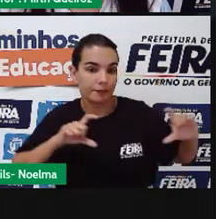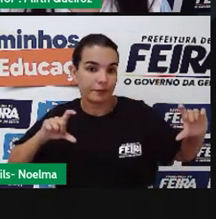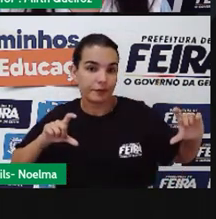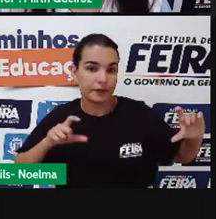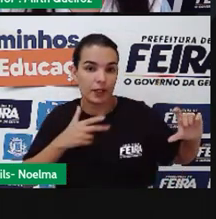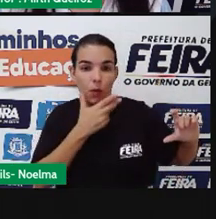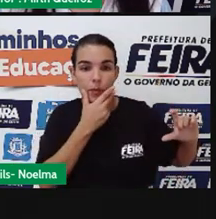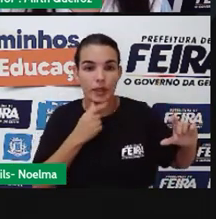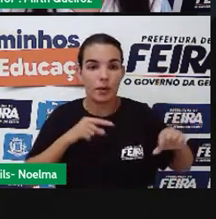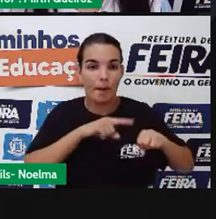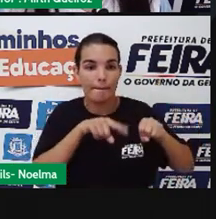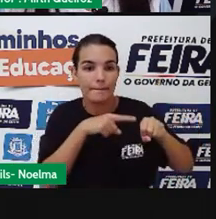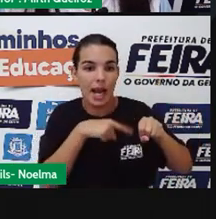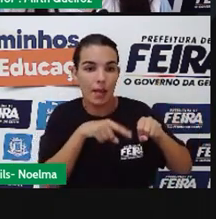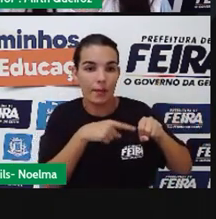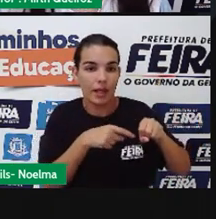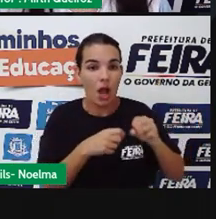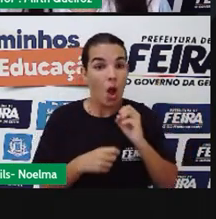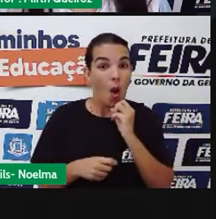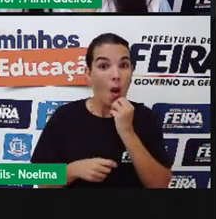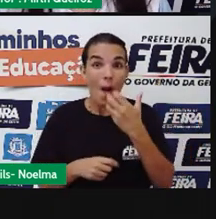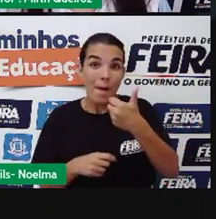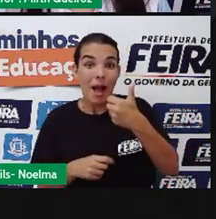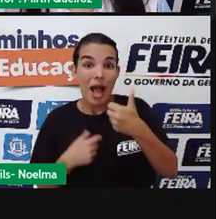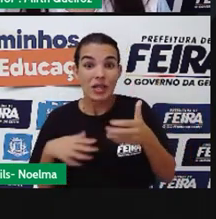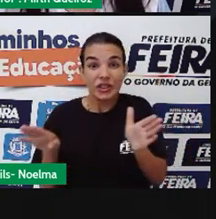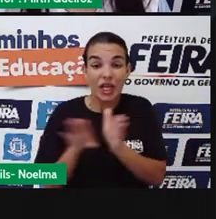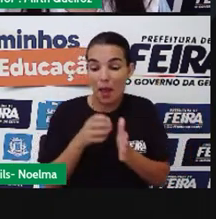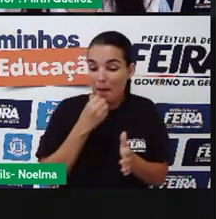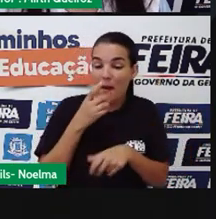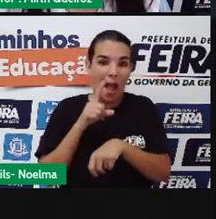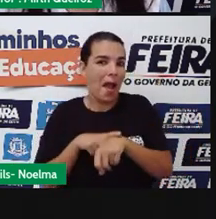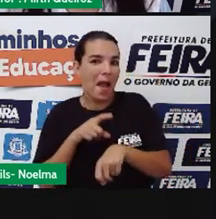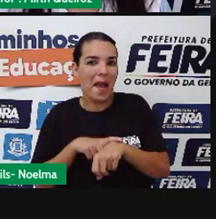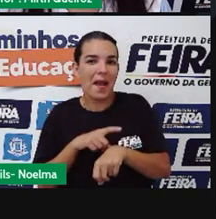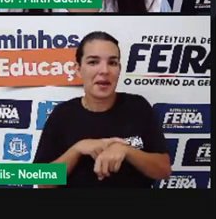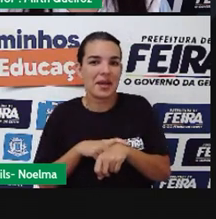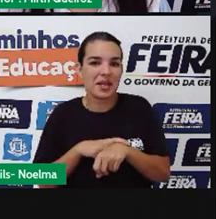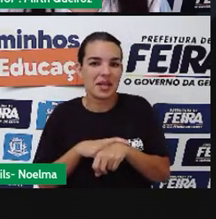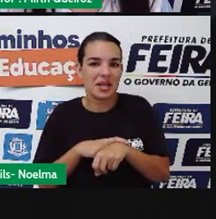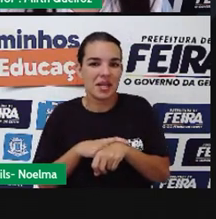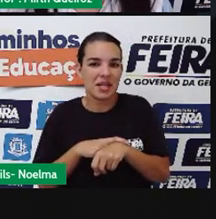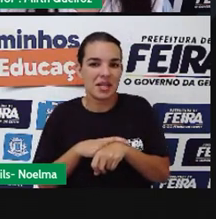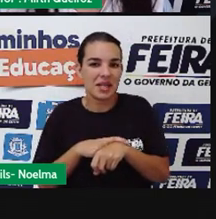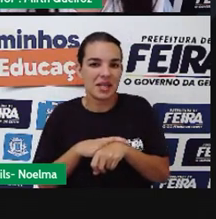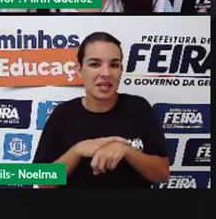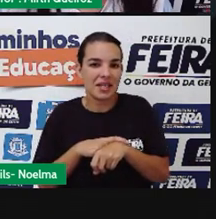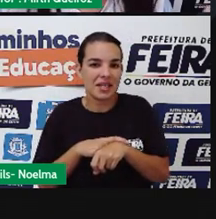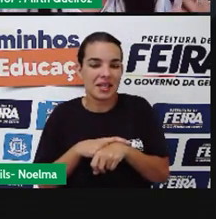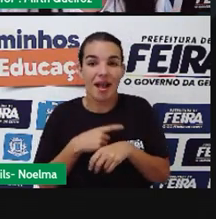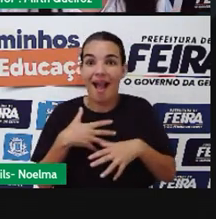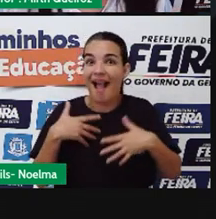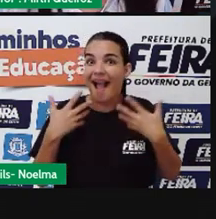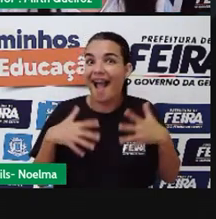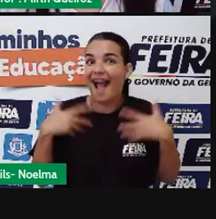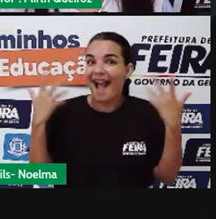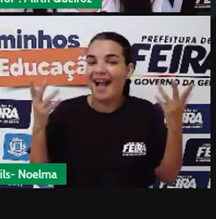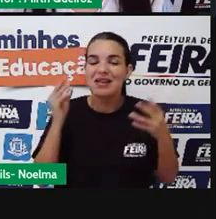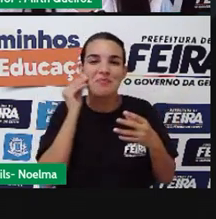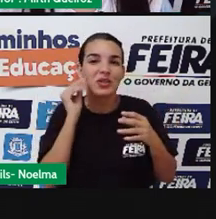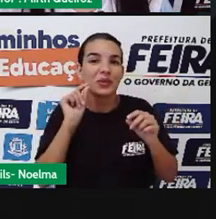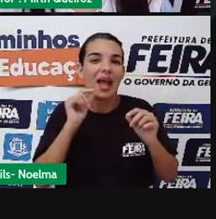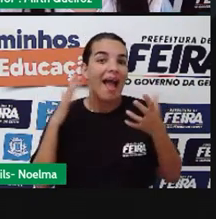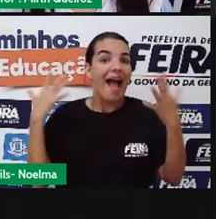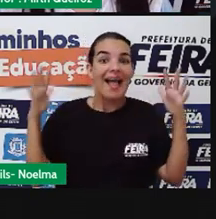do Menino Maluquinho. Oba! Cheguei em boa hora! Isso é o que demonstra alegria.